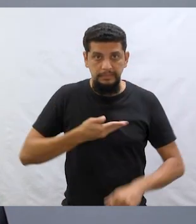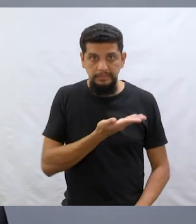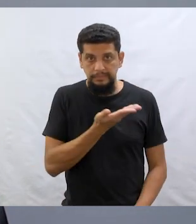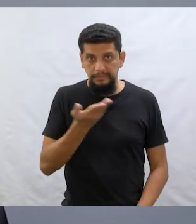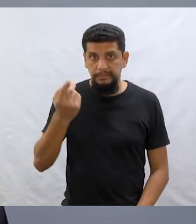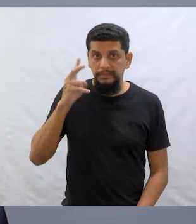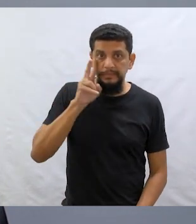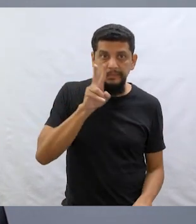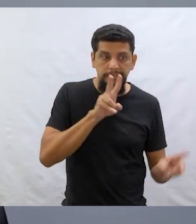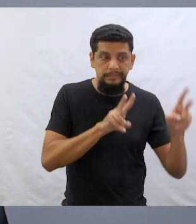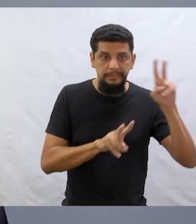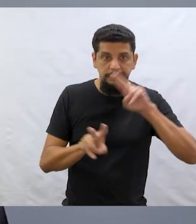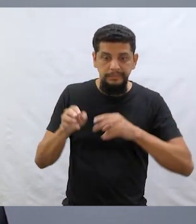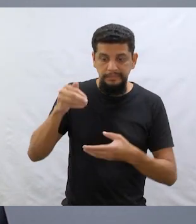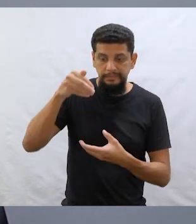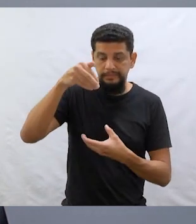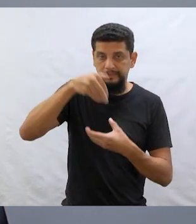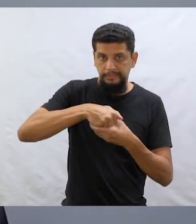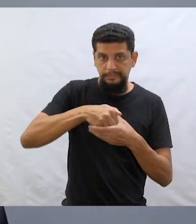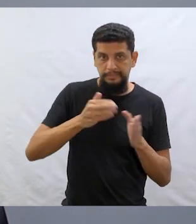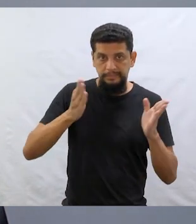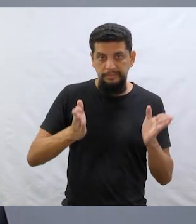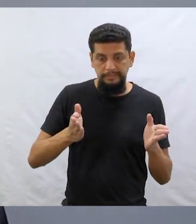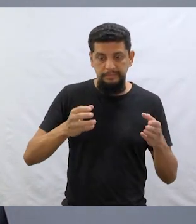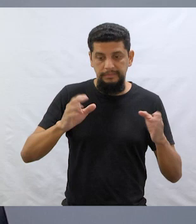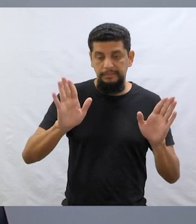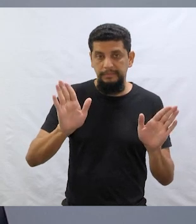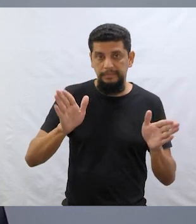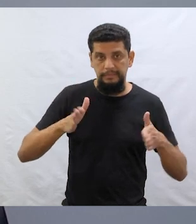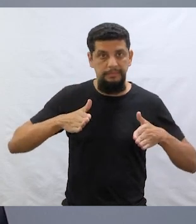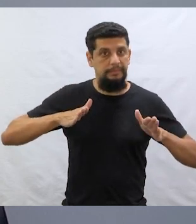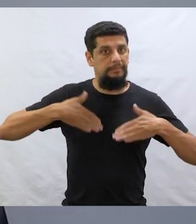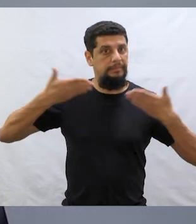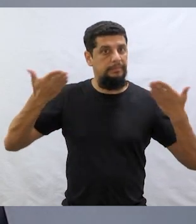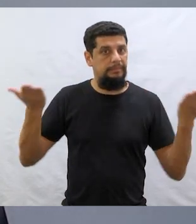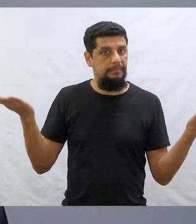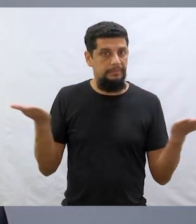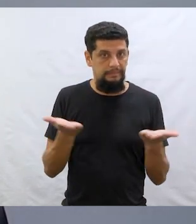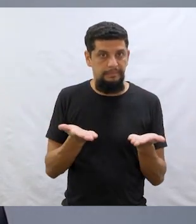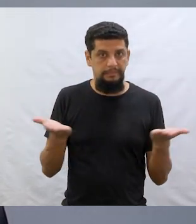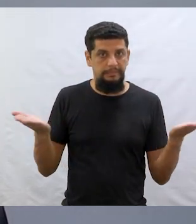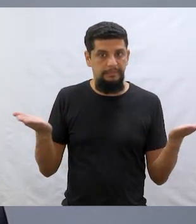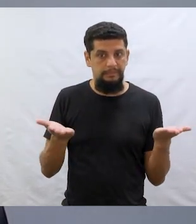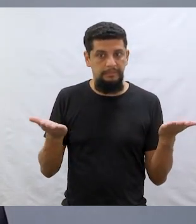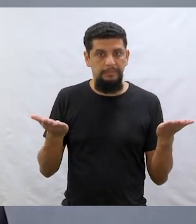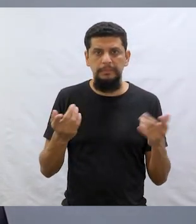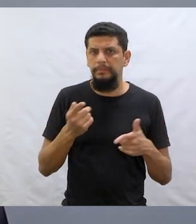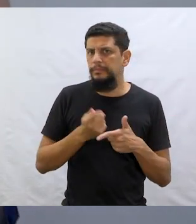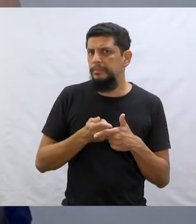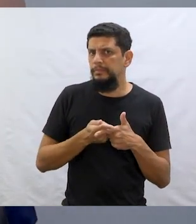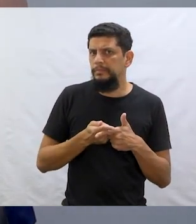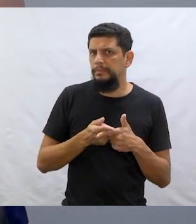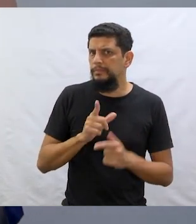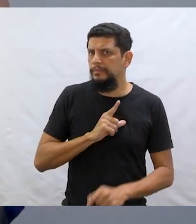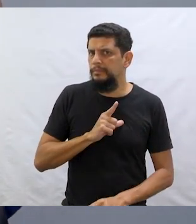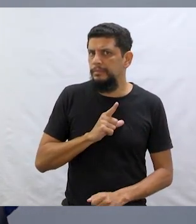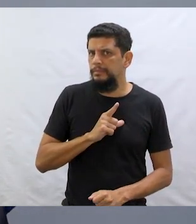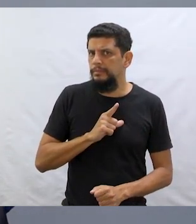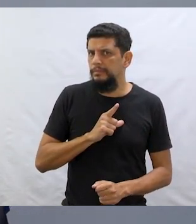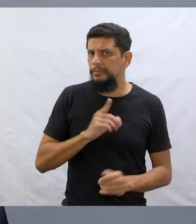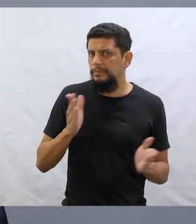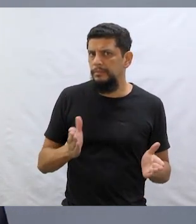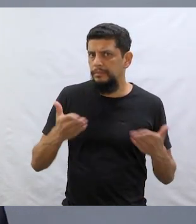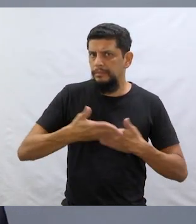para vocês dentro da caixa surpresa. Então agora, mas por que será que nós trouxemos